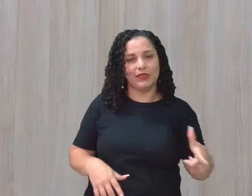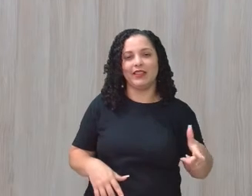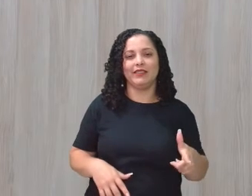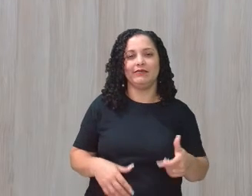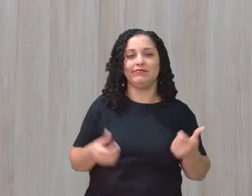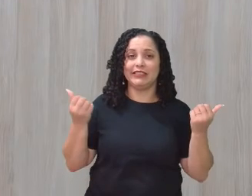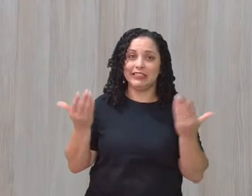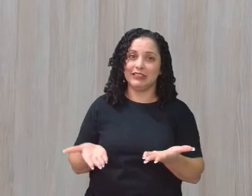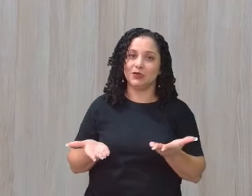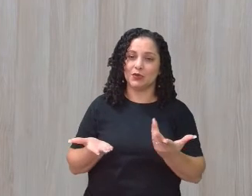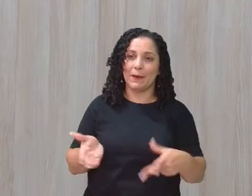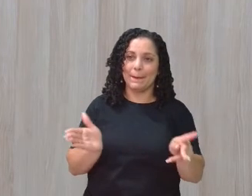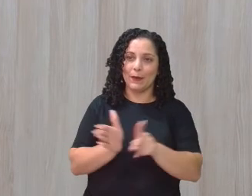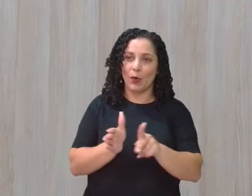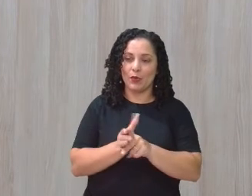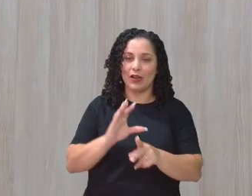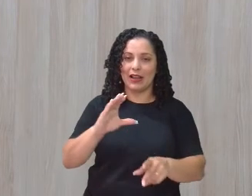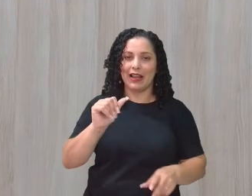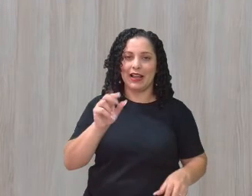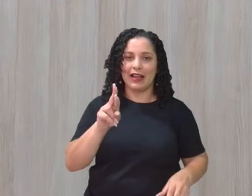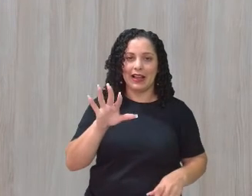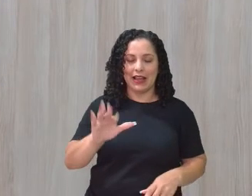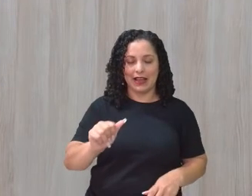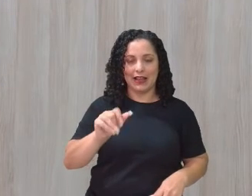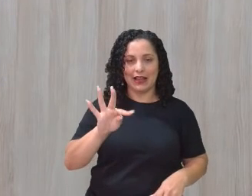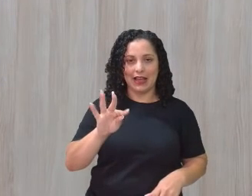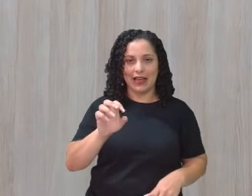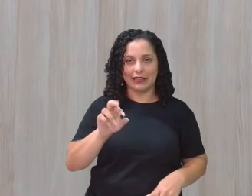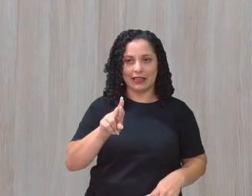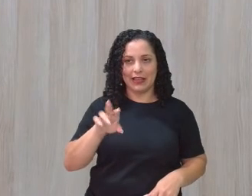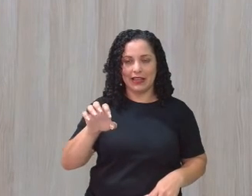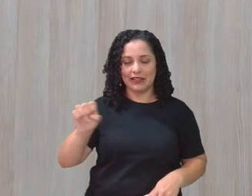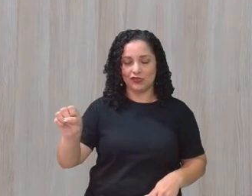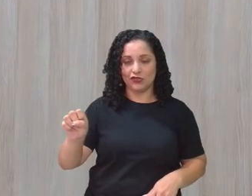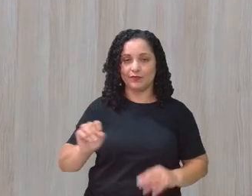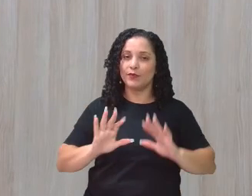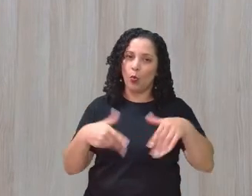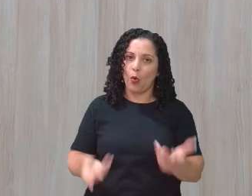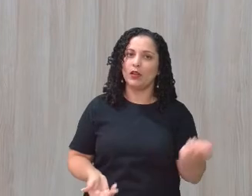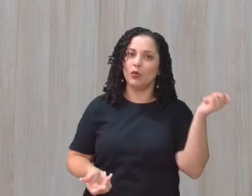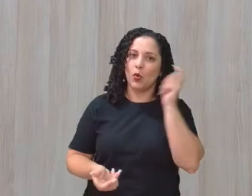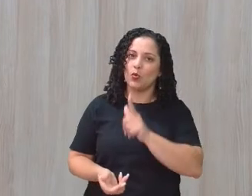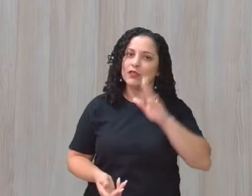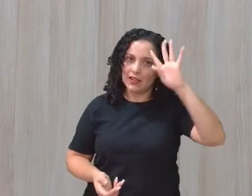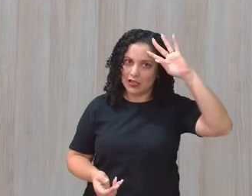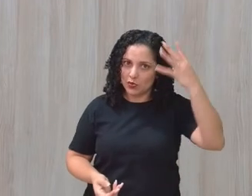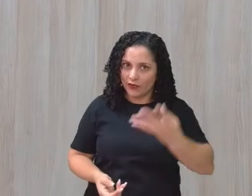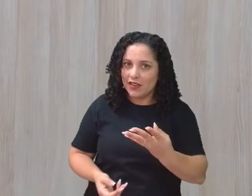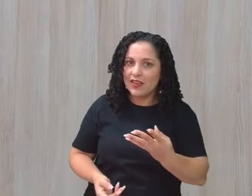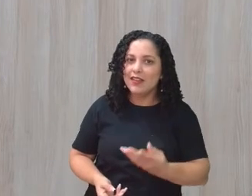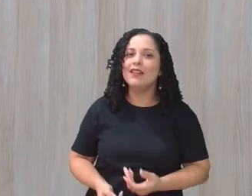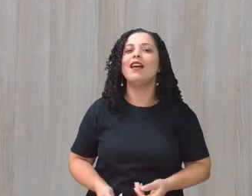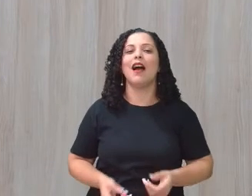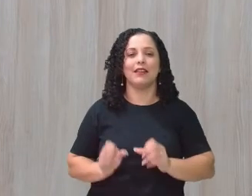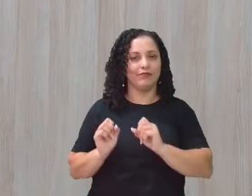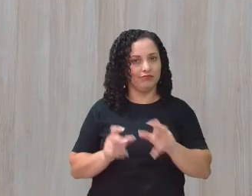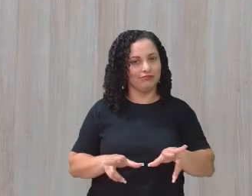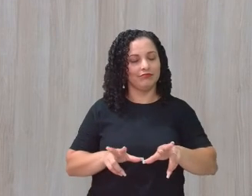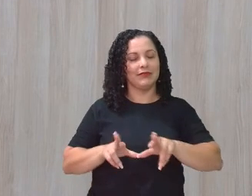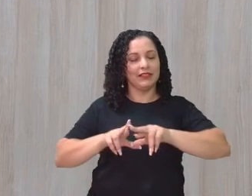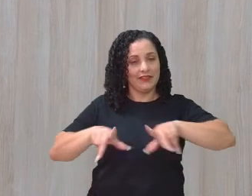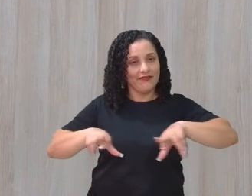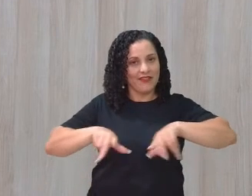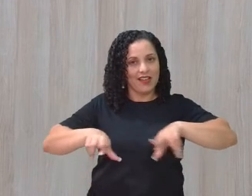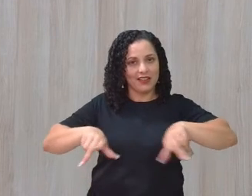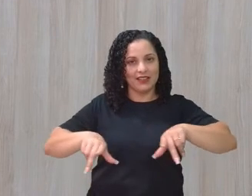de caracteres. Quando a gente consegue resolver um conflito, aí a personagem pode ser plana, pode ser redonda, mas